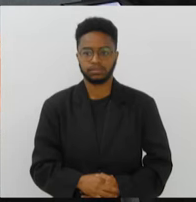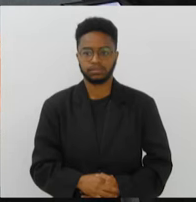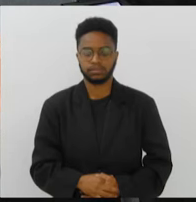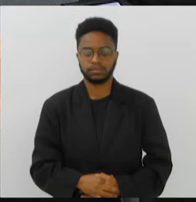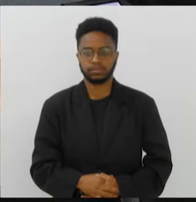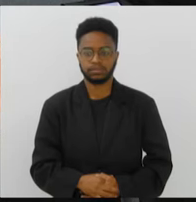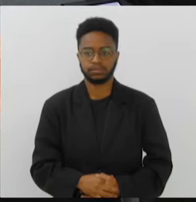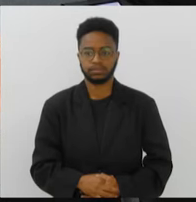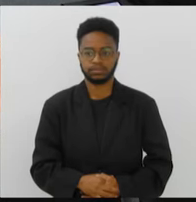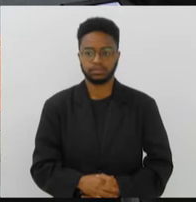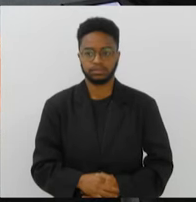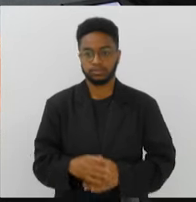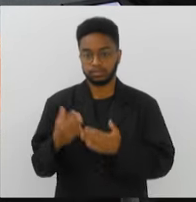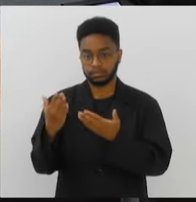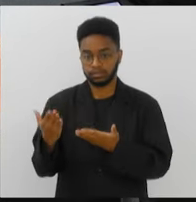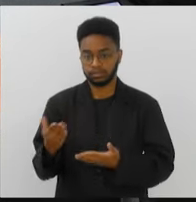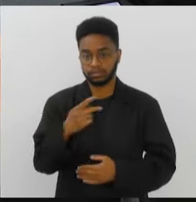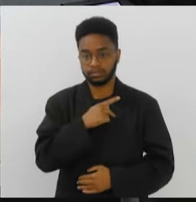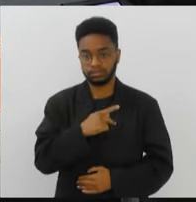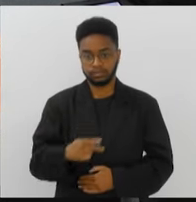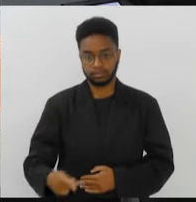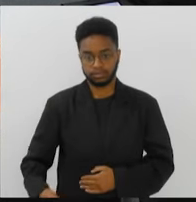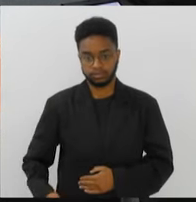Senhora presidente,